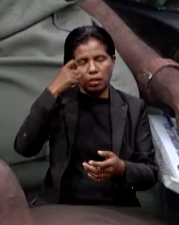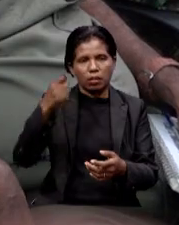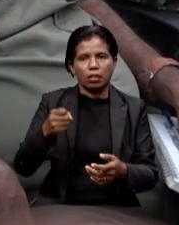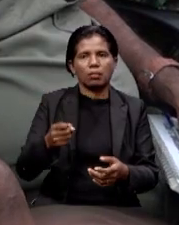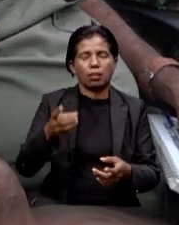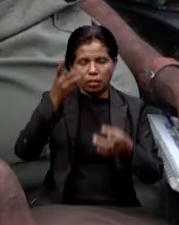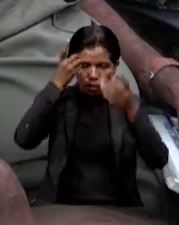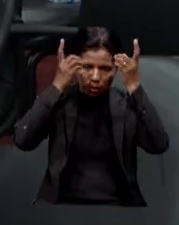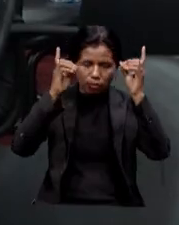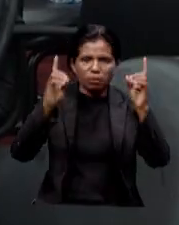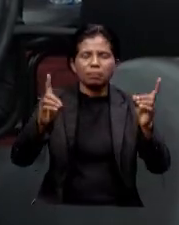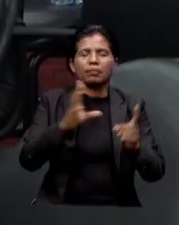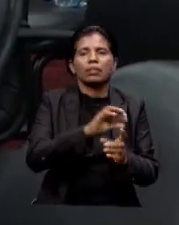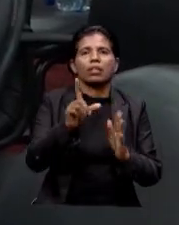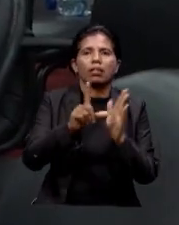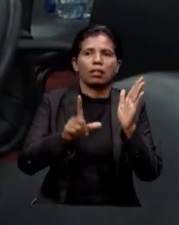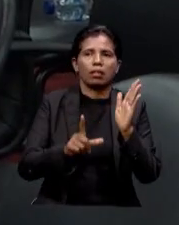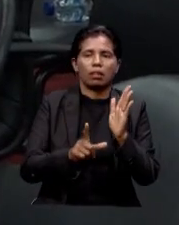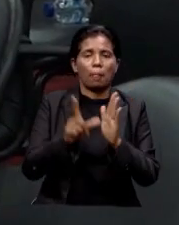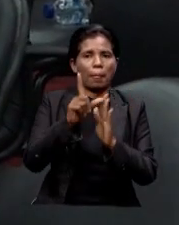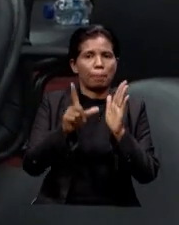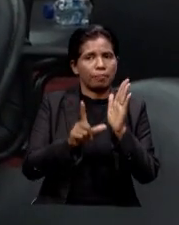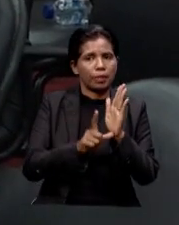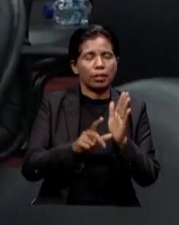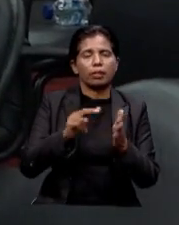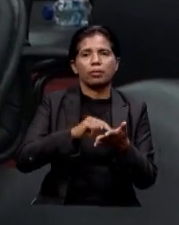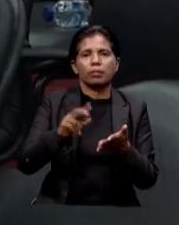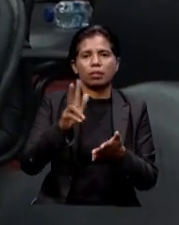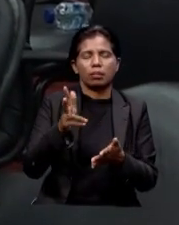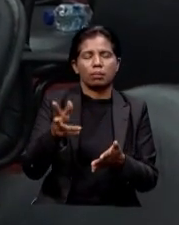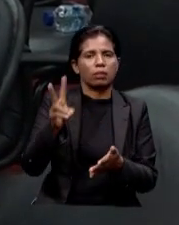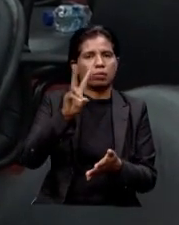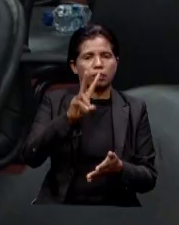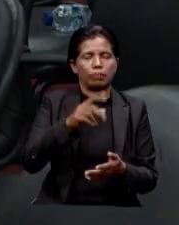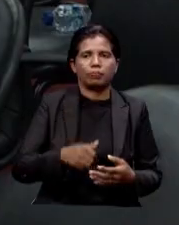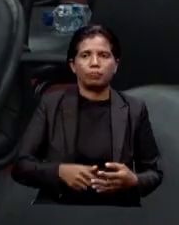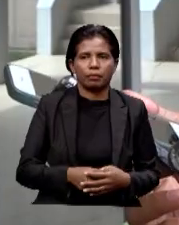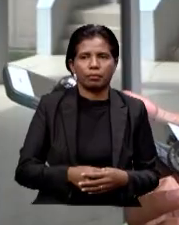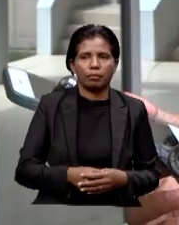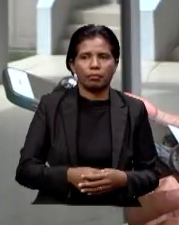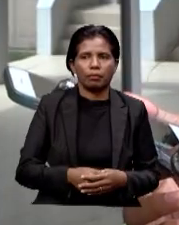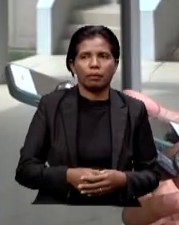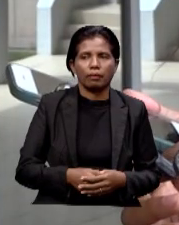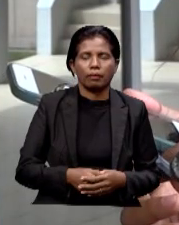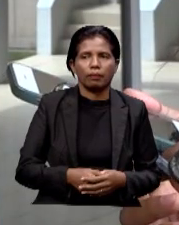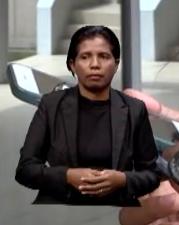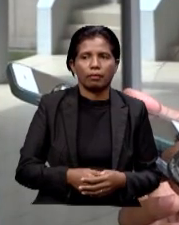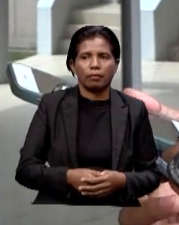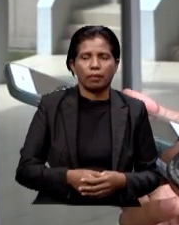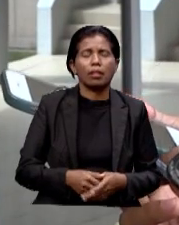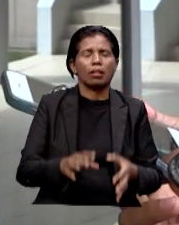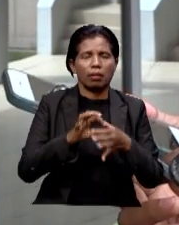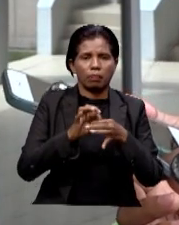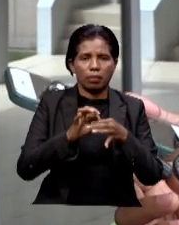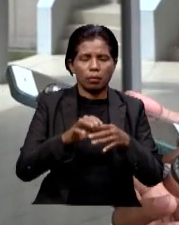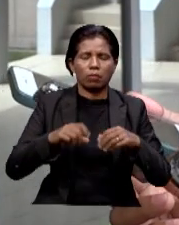ia decreto lei número tolo nulo resing hitu, bararing rua, rua nulo resing rua. Ah, membro que continua assistindo